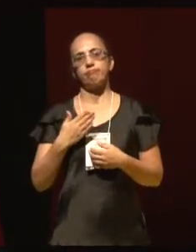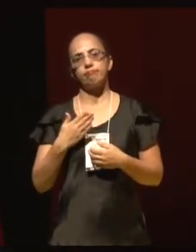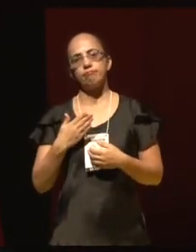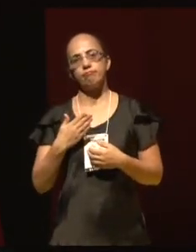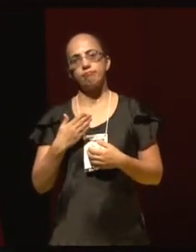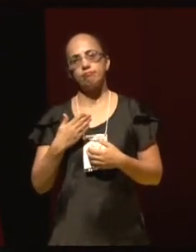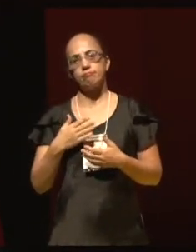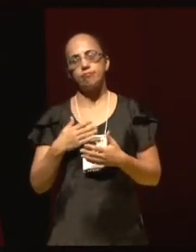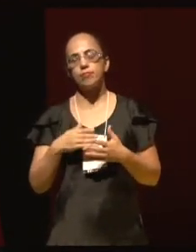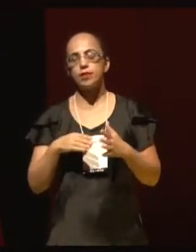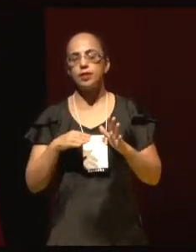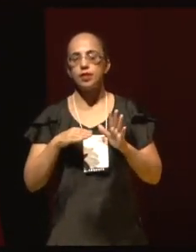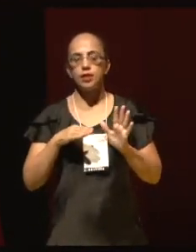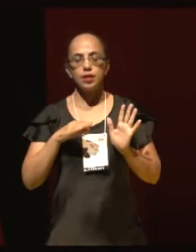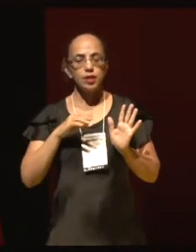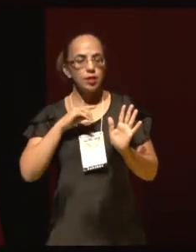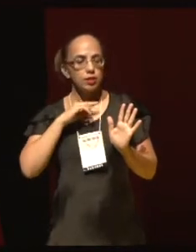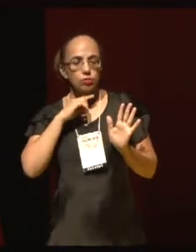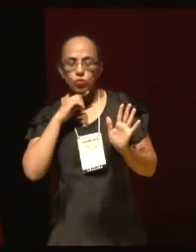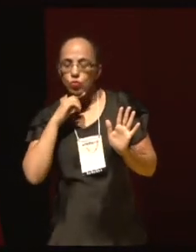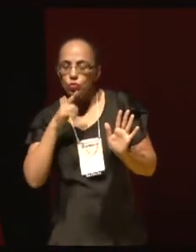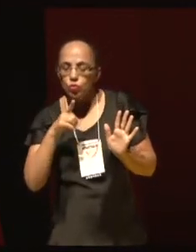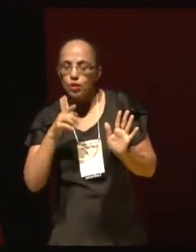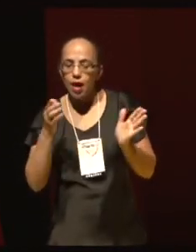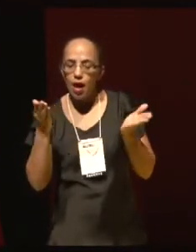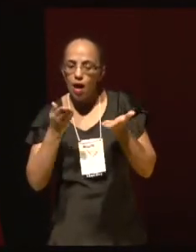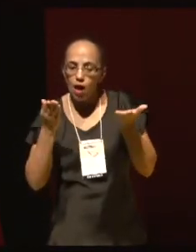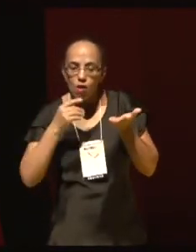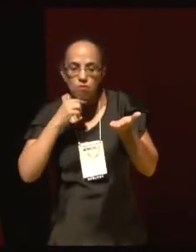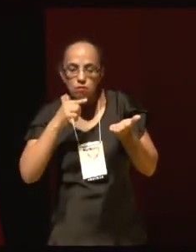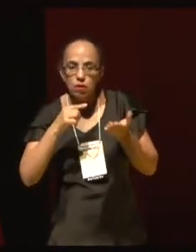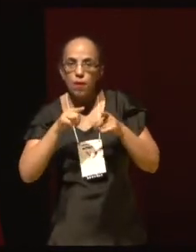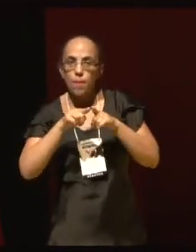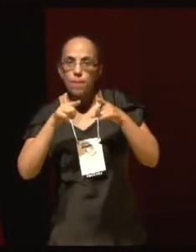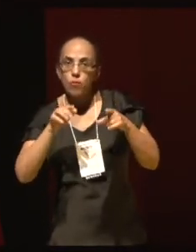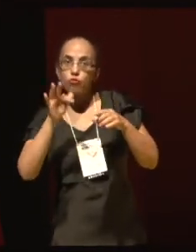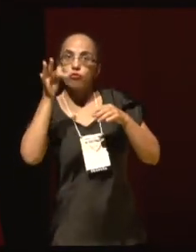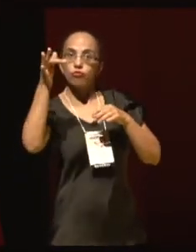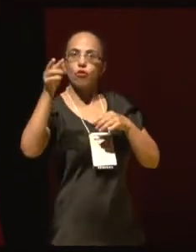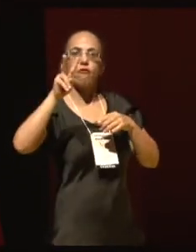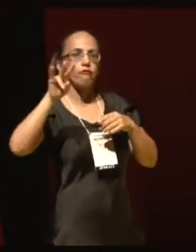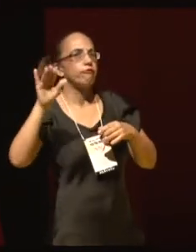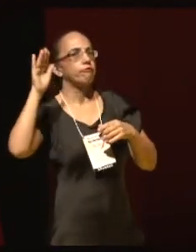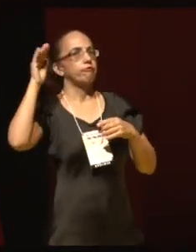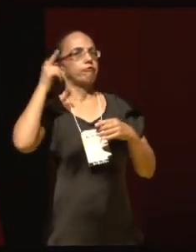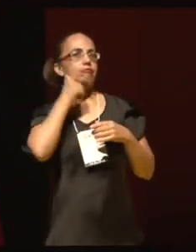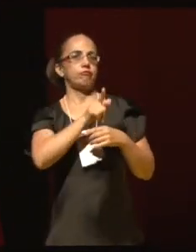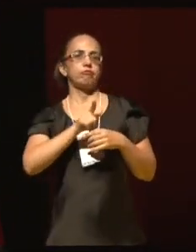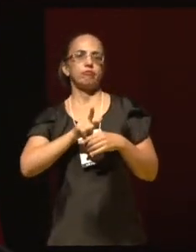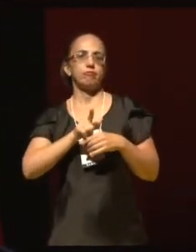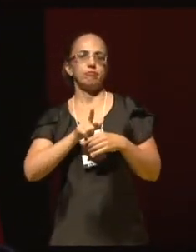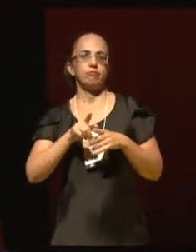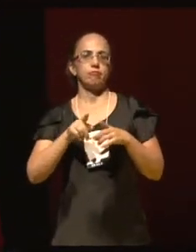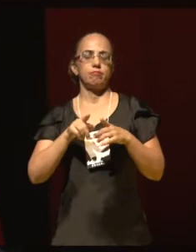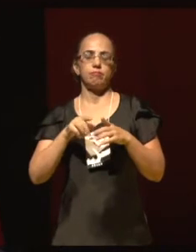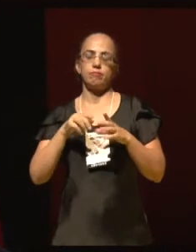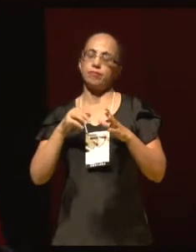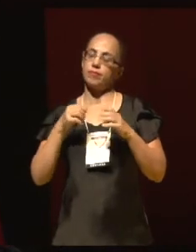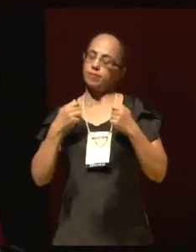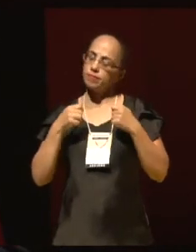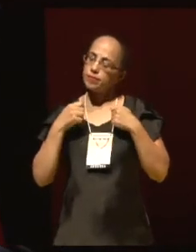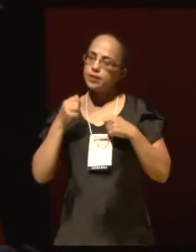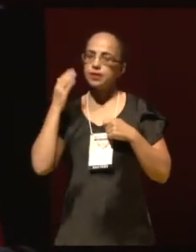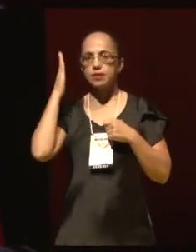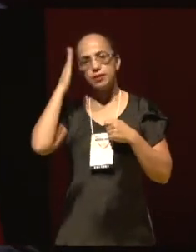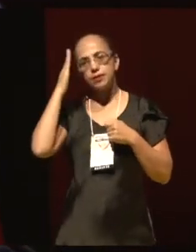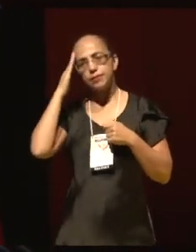Sim? Que ainda não consegue, mas um dia vai conseguir. Porque senão, ficamos no fato de